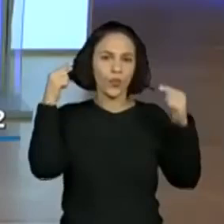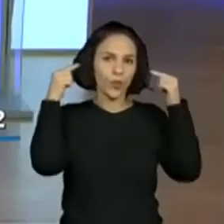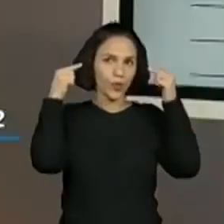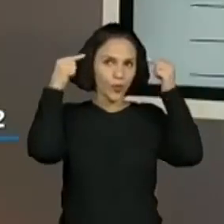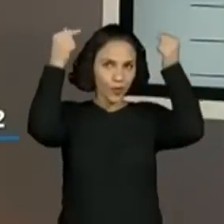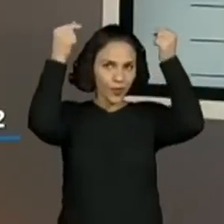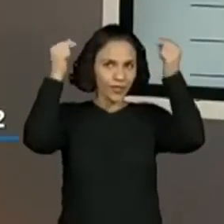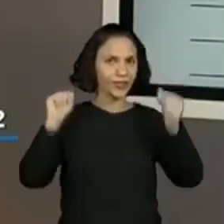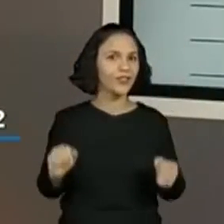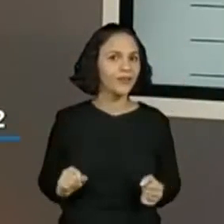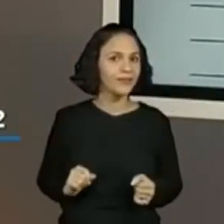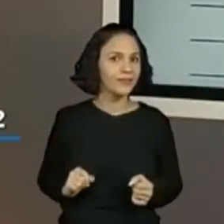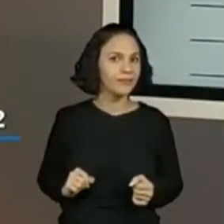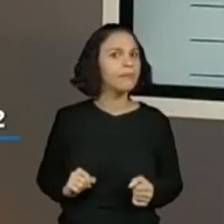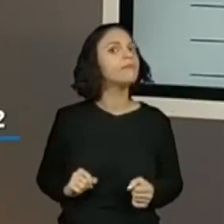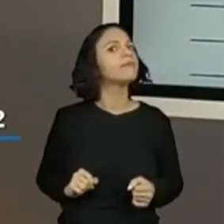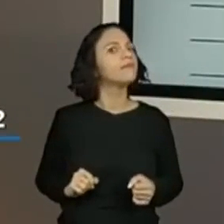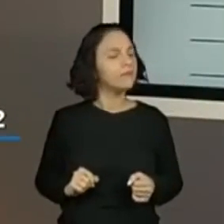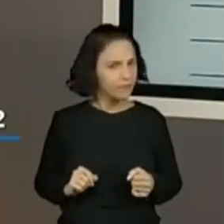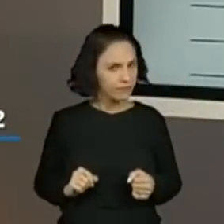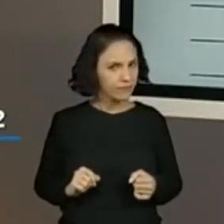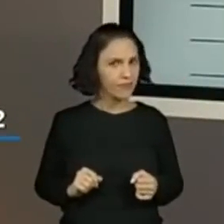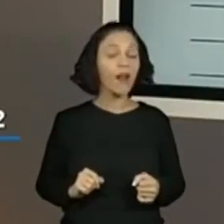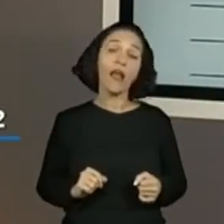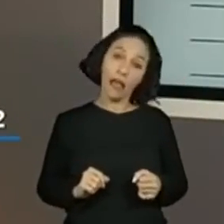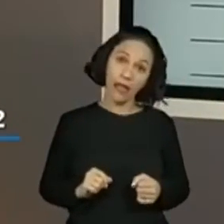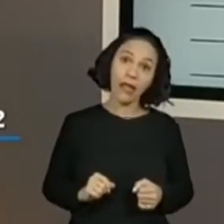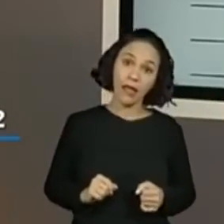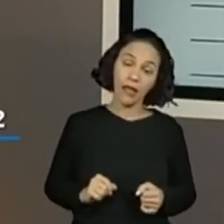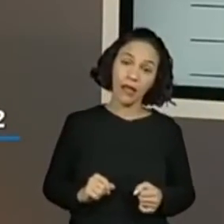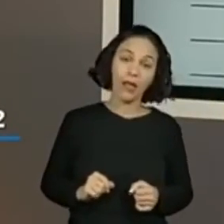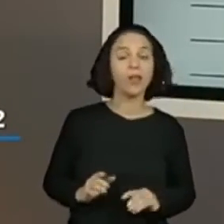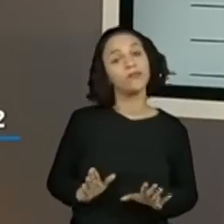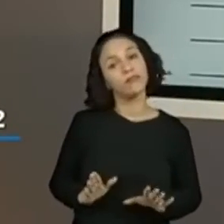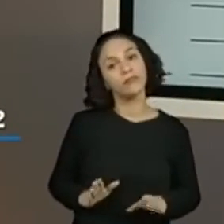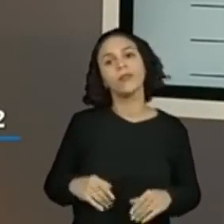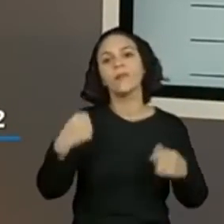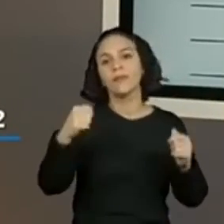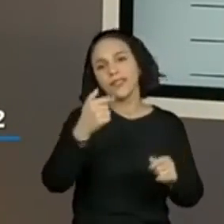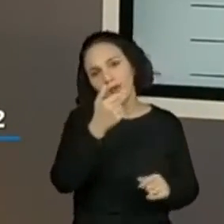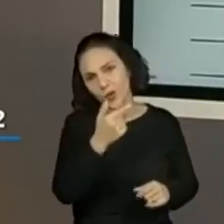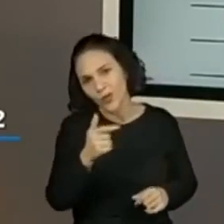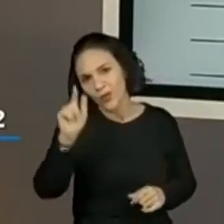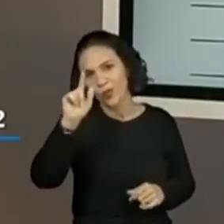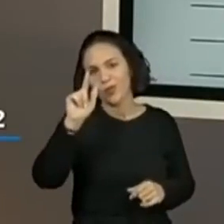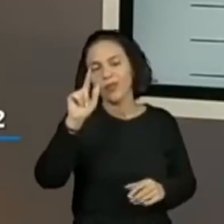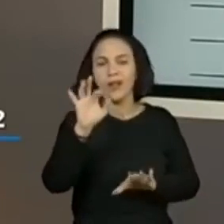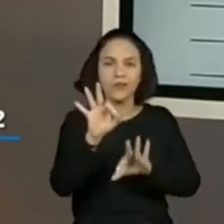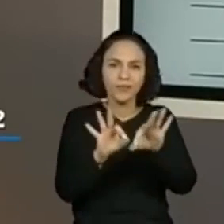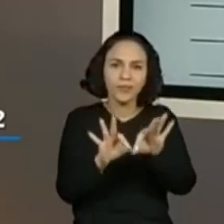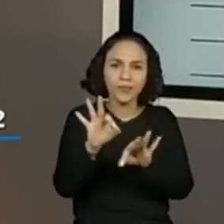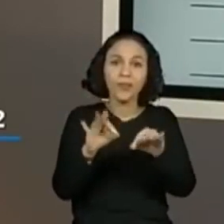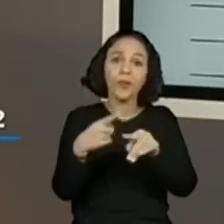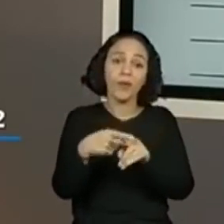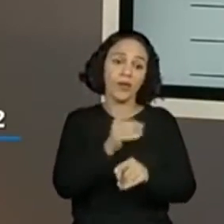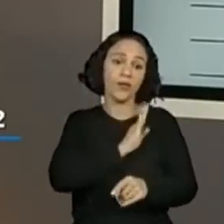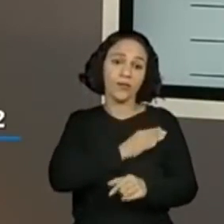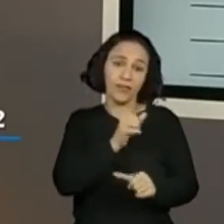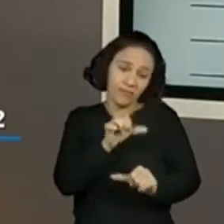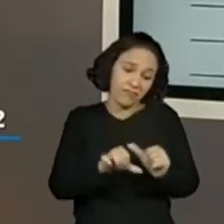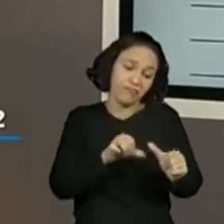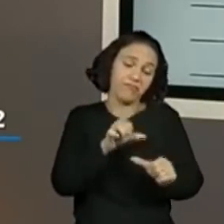então, olha aqui que a professora Kelly está trazendo para a gente. Precisa de novo plano, porque a gente vai ter que transformar esse coração